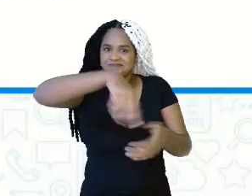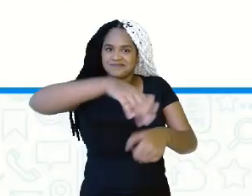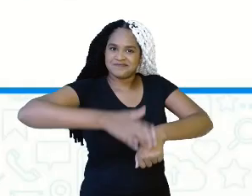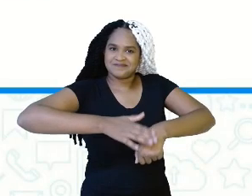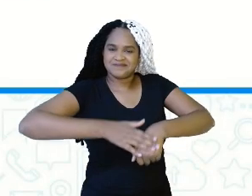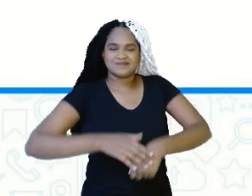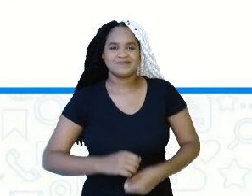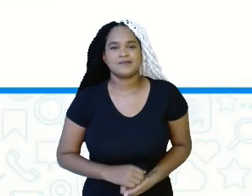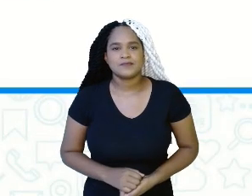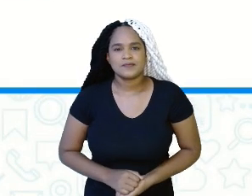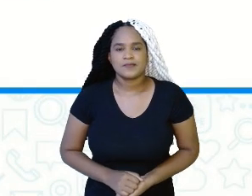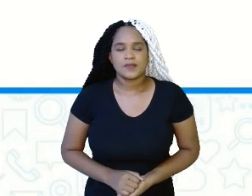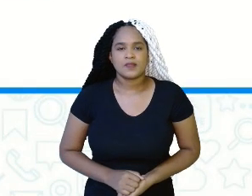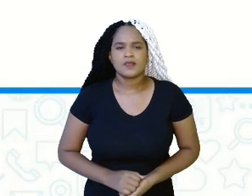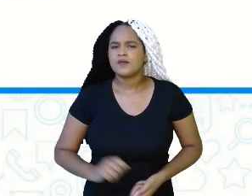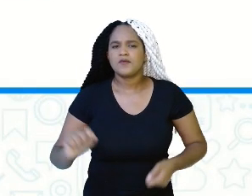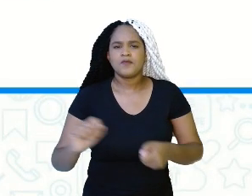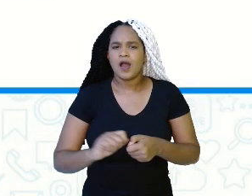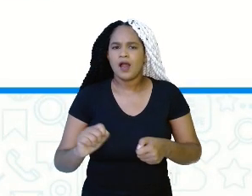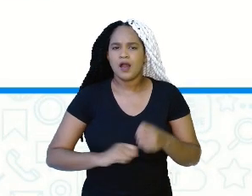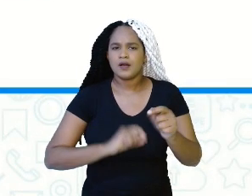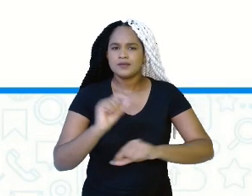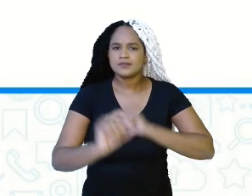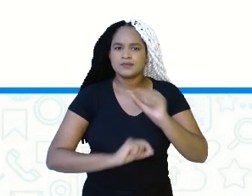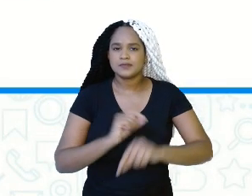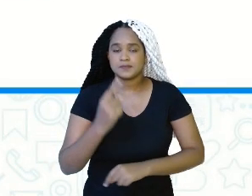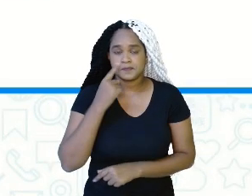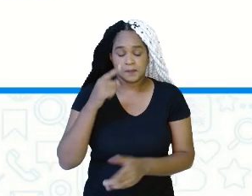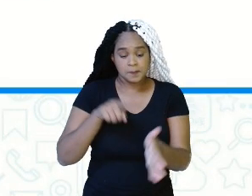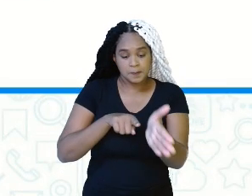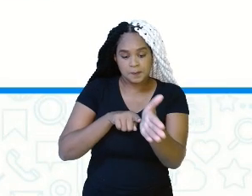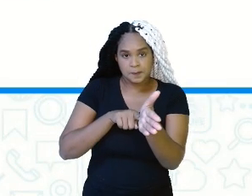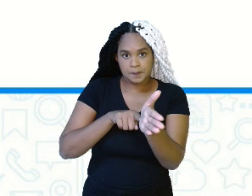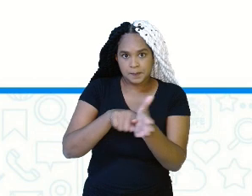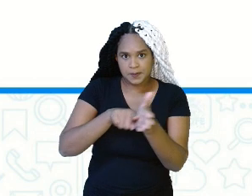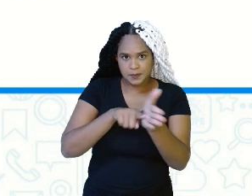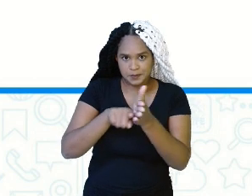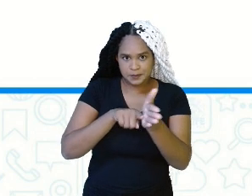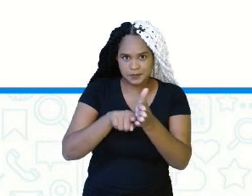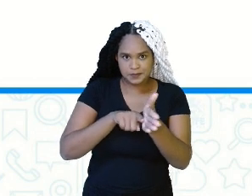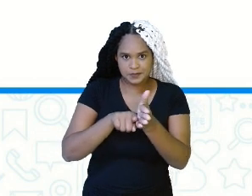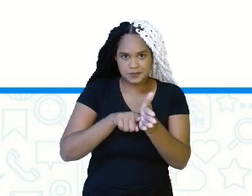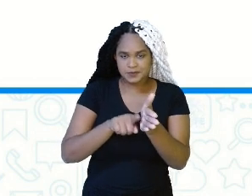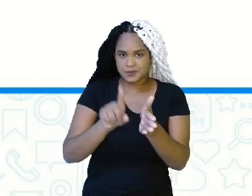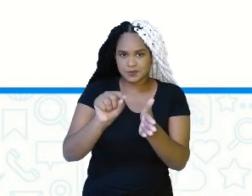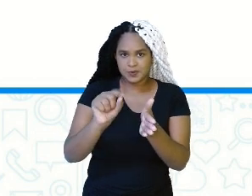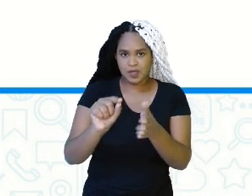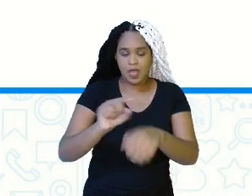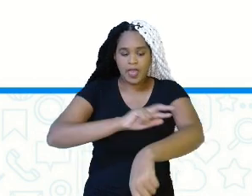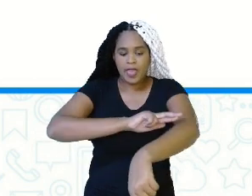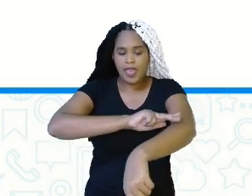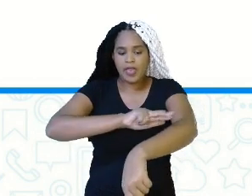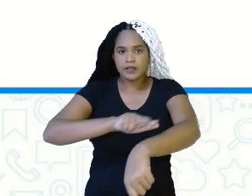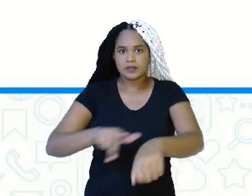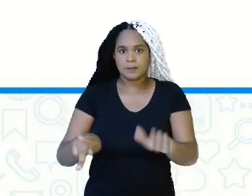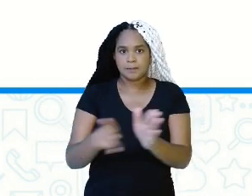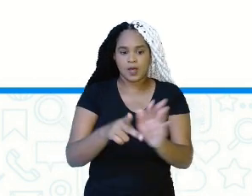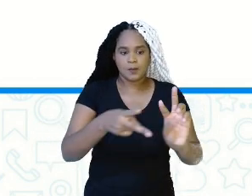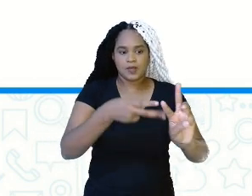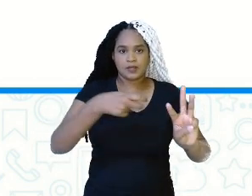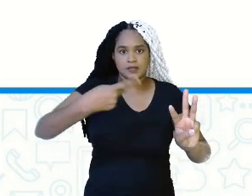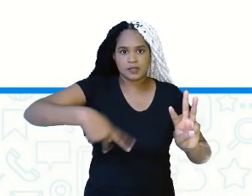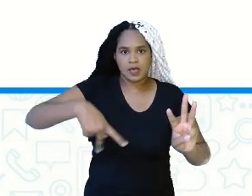O que nós vamos fazer? Nós vamos pesquisar sobre alguma etnia de Pernambuco